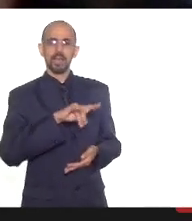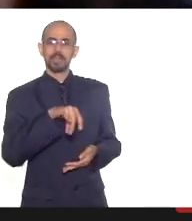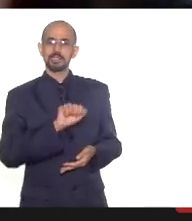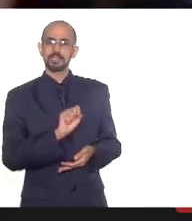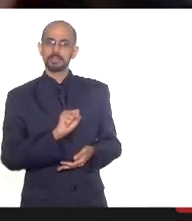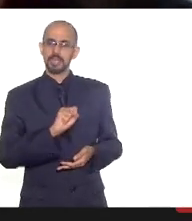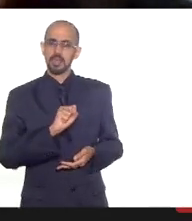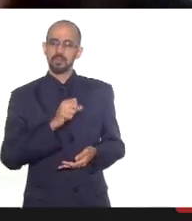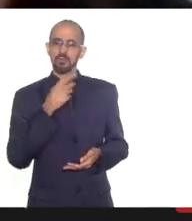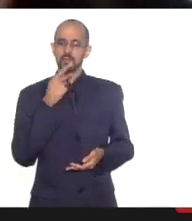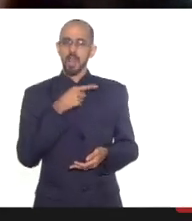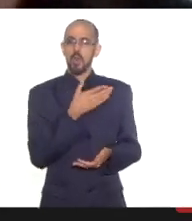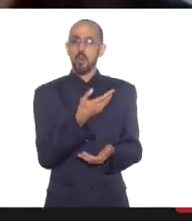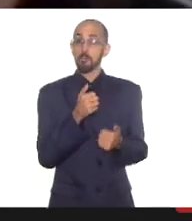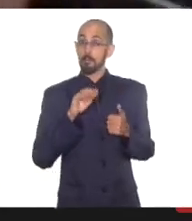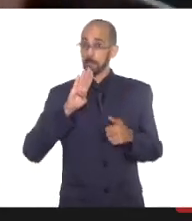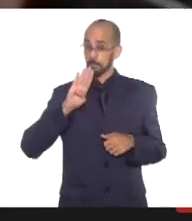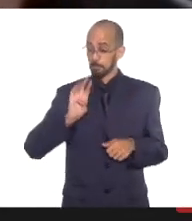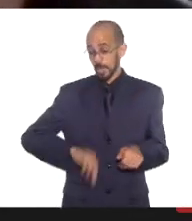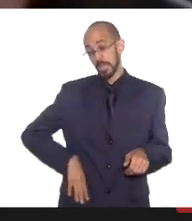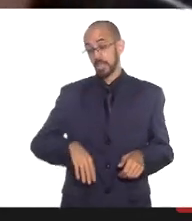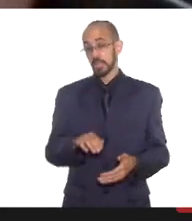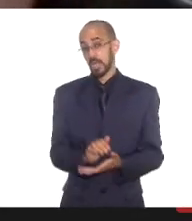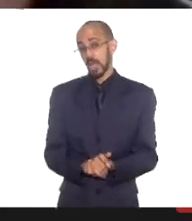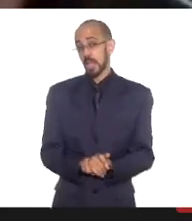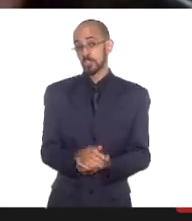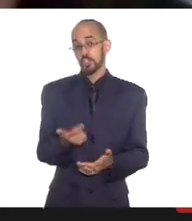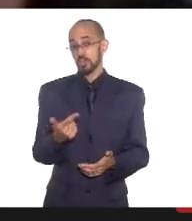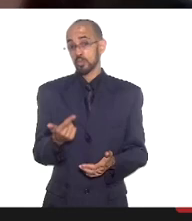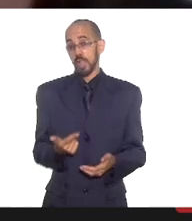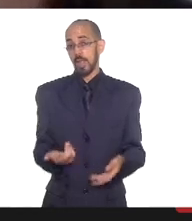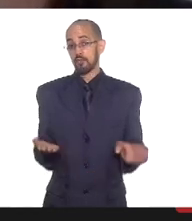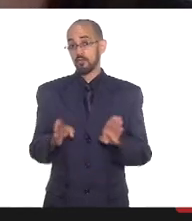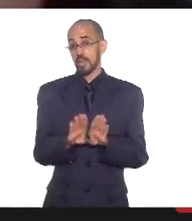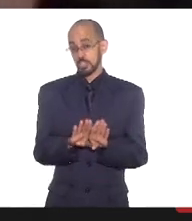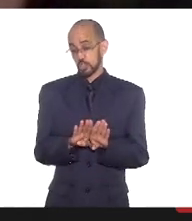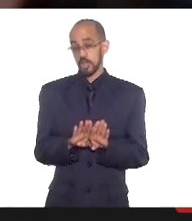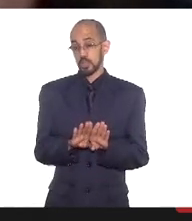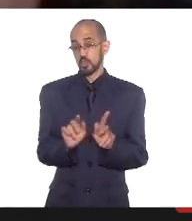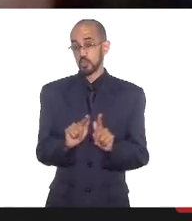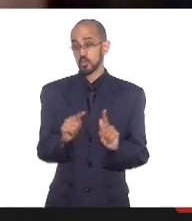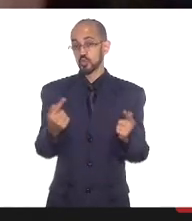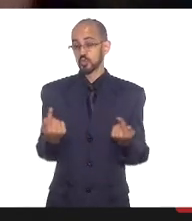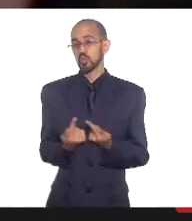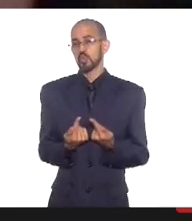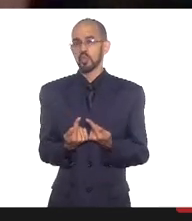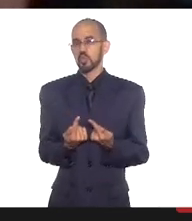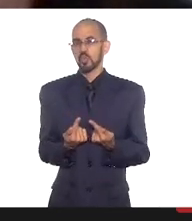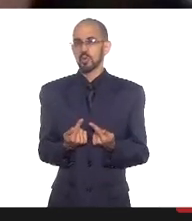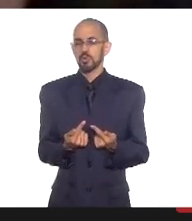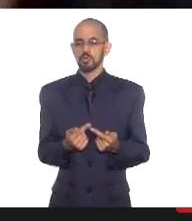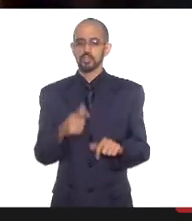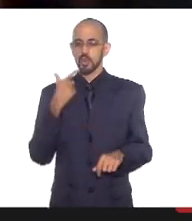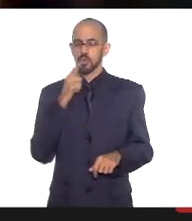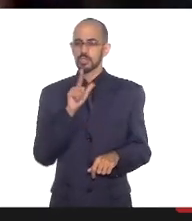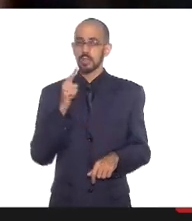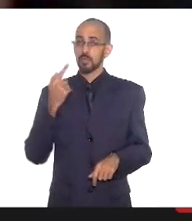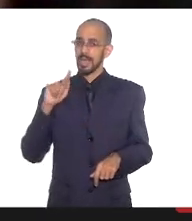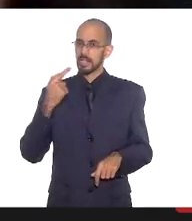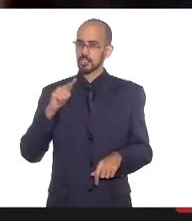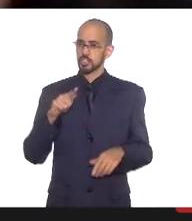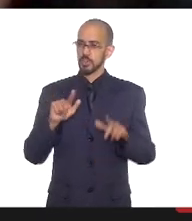penso que nós não estamos fechando os grupos que deveriam estar fechados garantida vacinação desse grupo